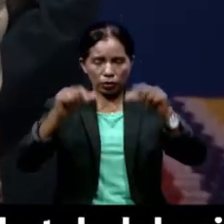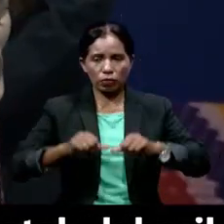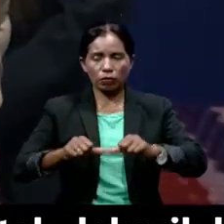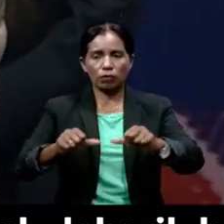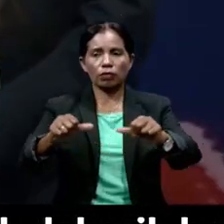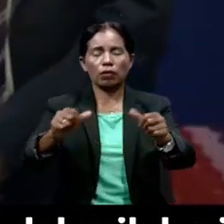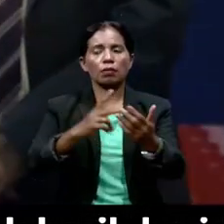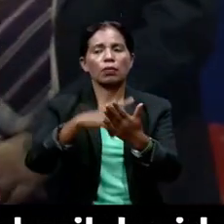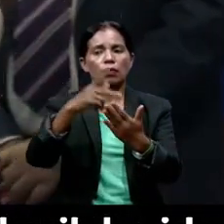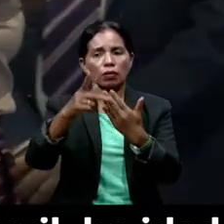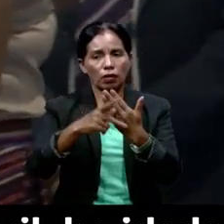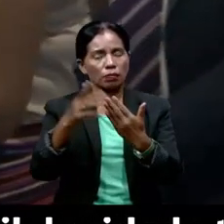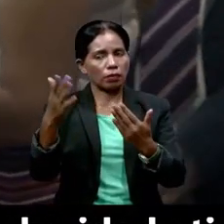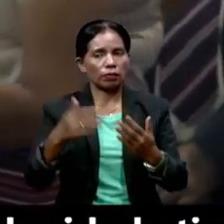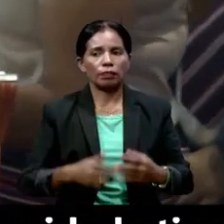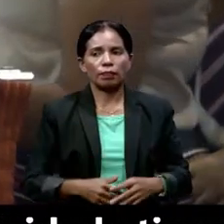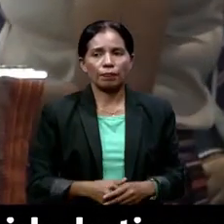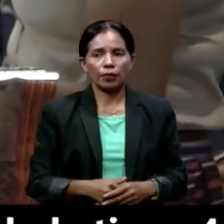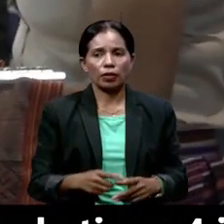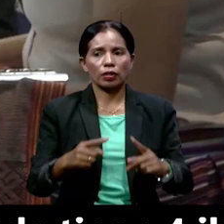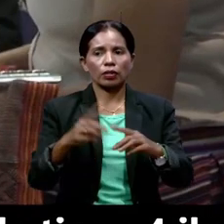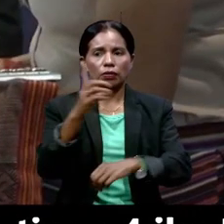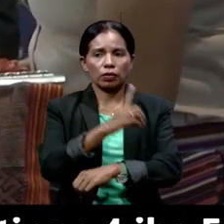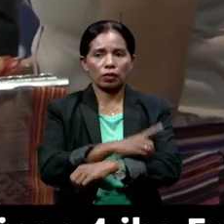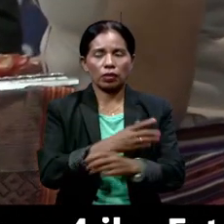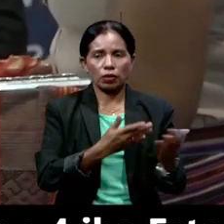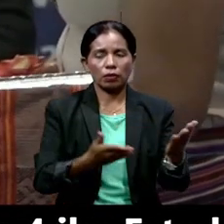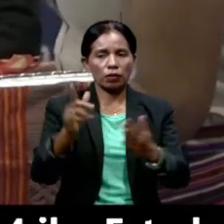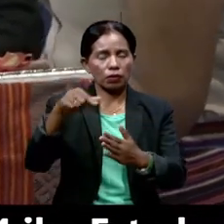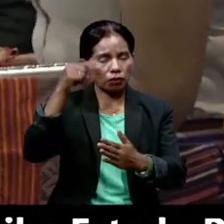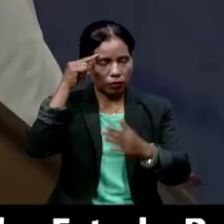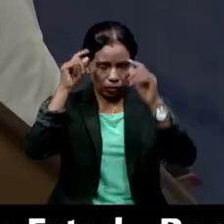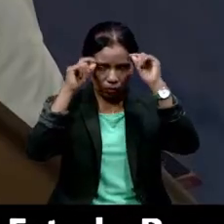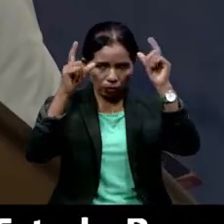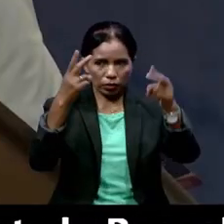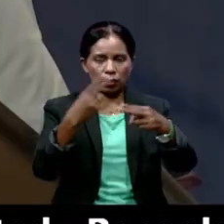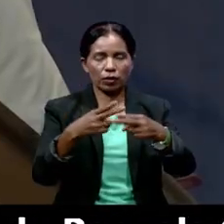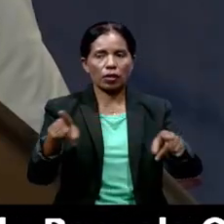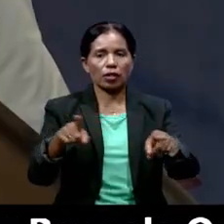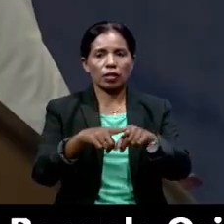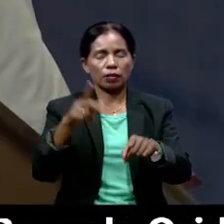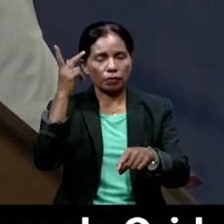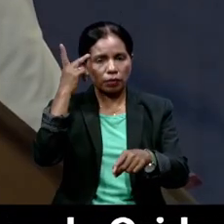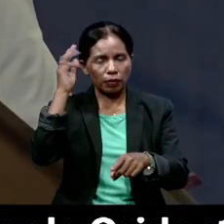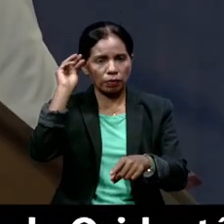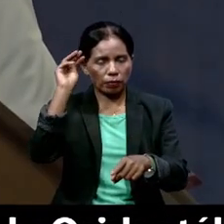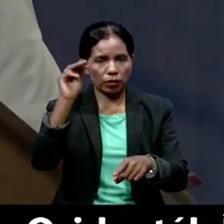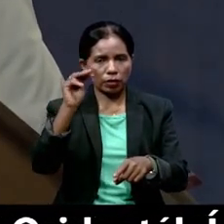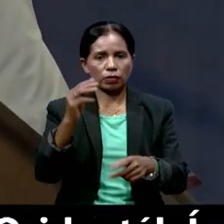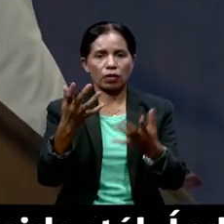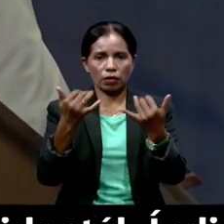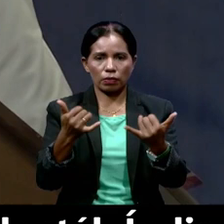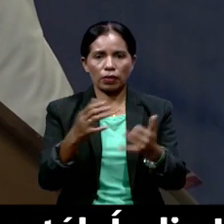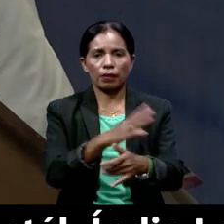para o programa refere. Glória ao governo Timor-Leste de Nara, e a nessa primeiro-ministro interino, no